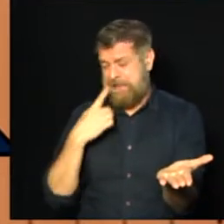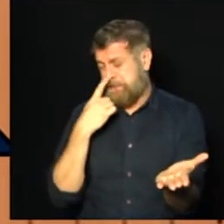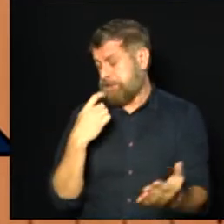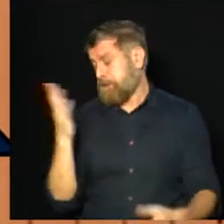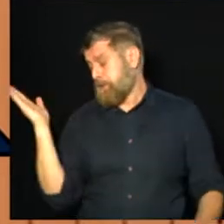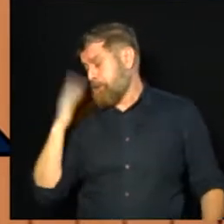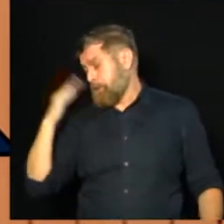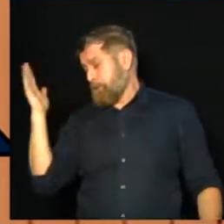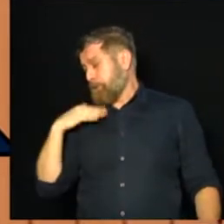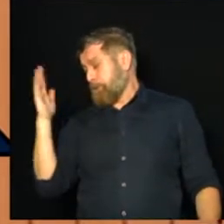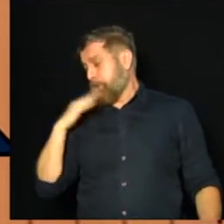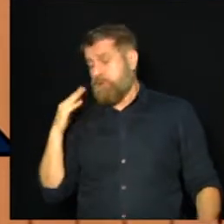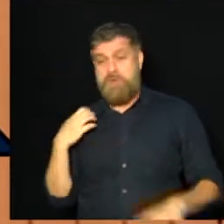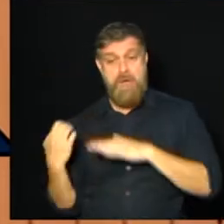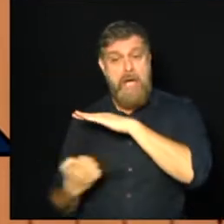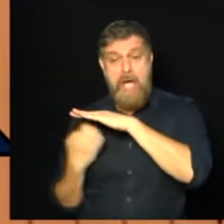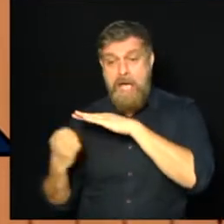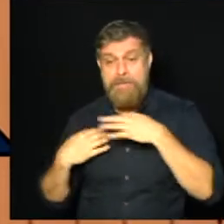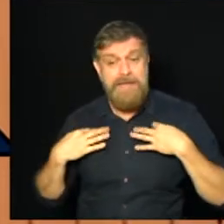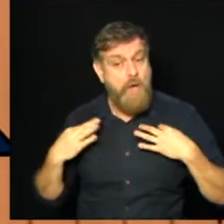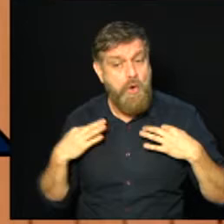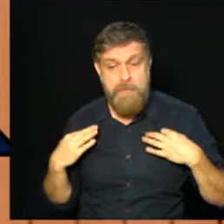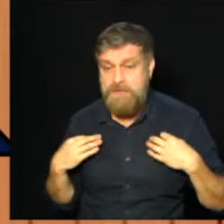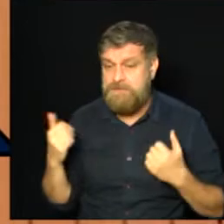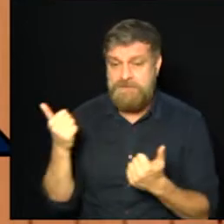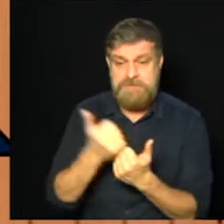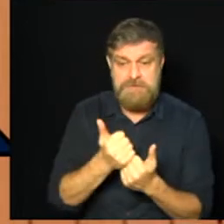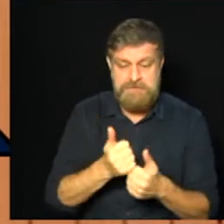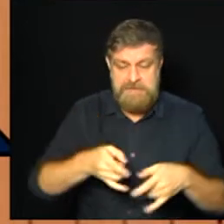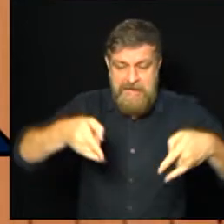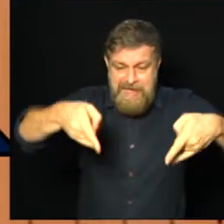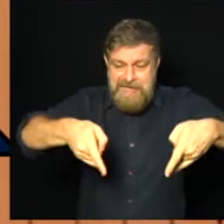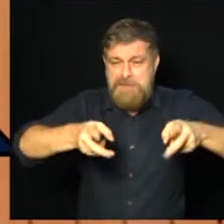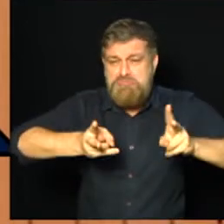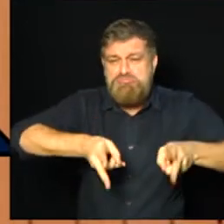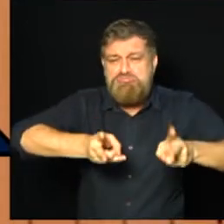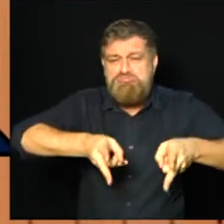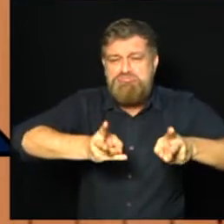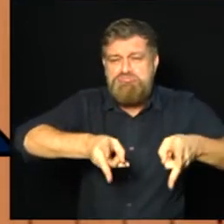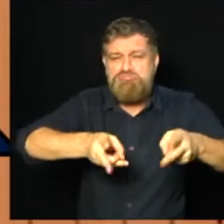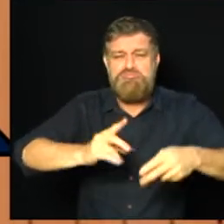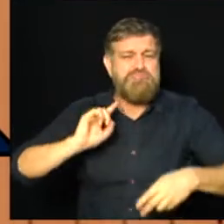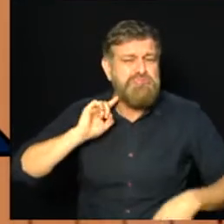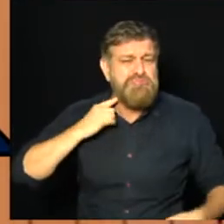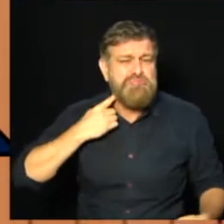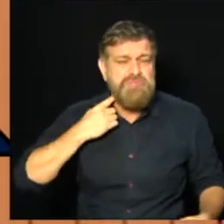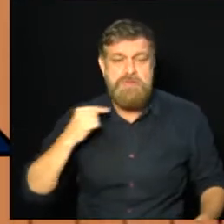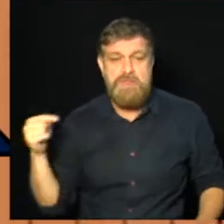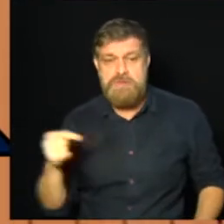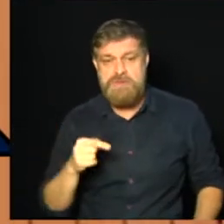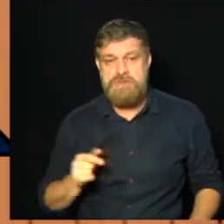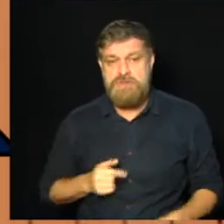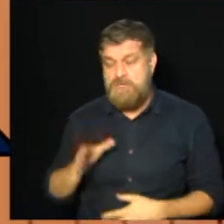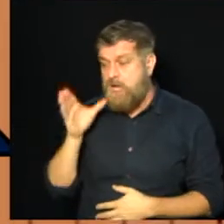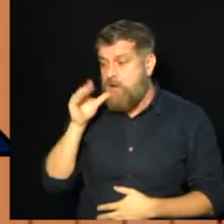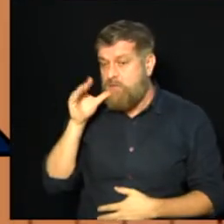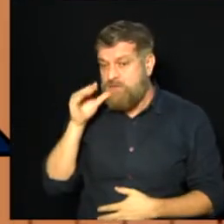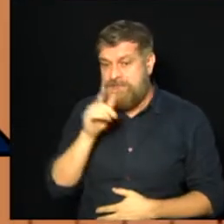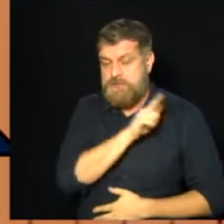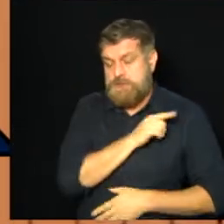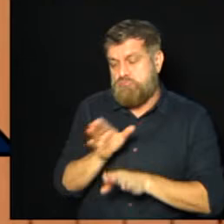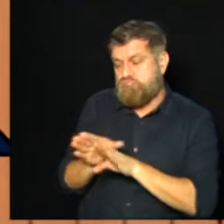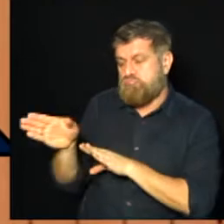porque a empresa não trocava a roupa de cama. Tivemos relatos de trabalhadores que eram orientados pela gestão